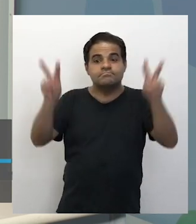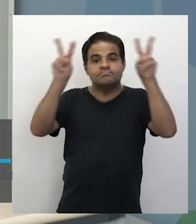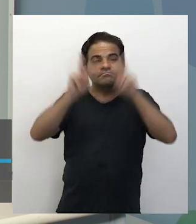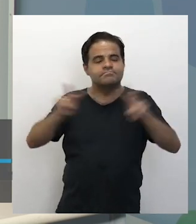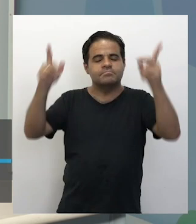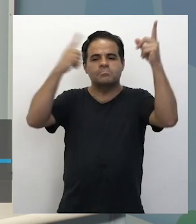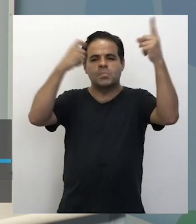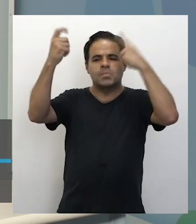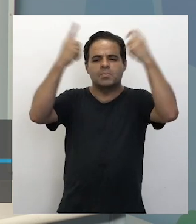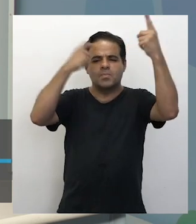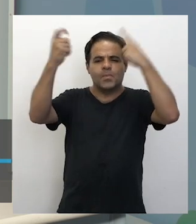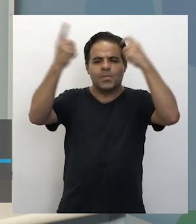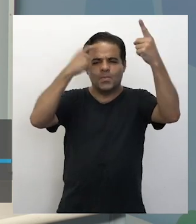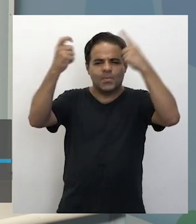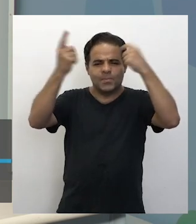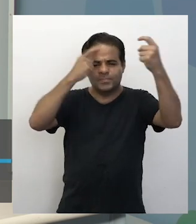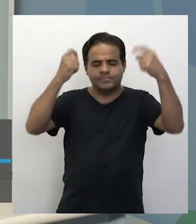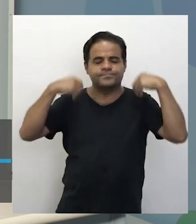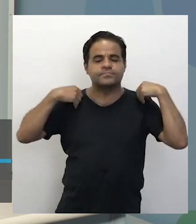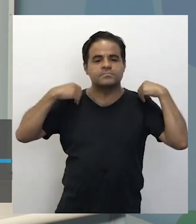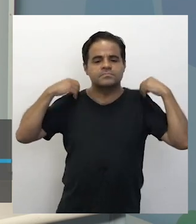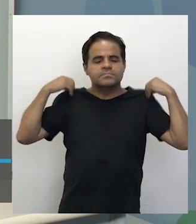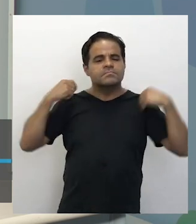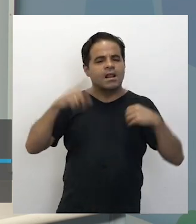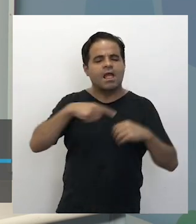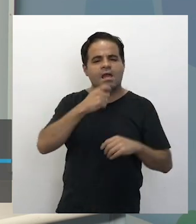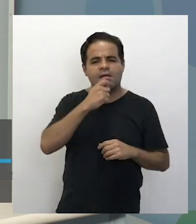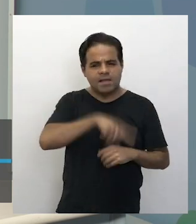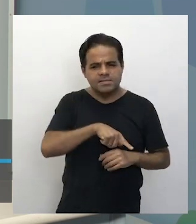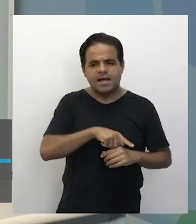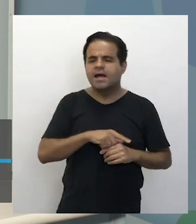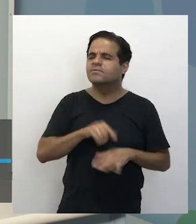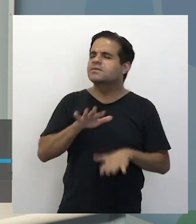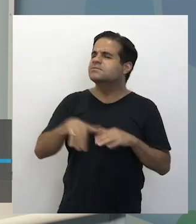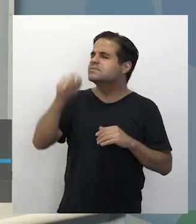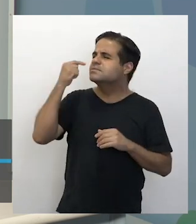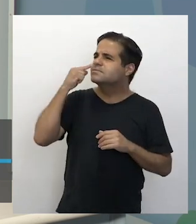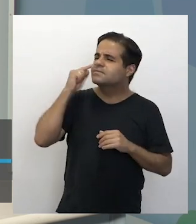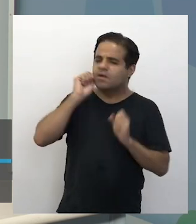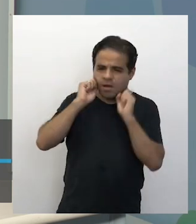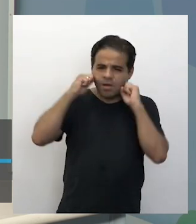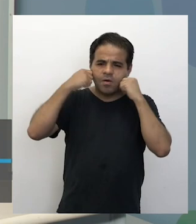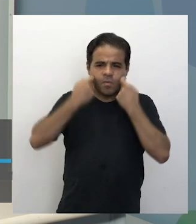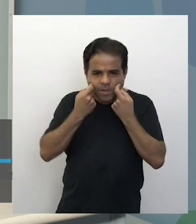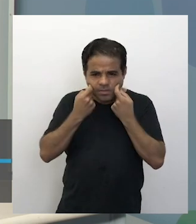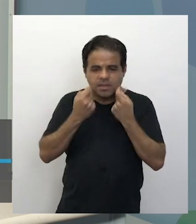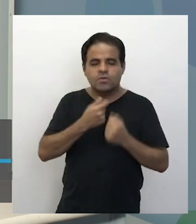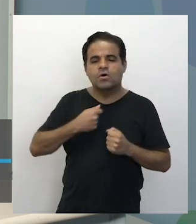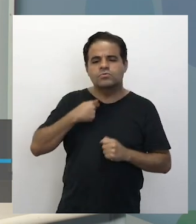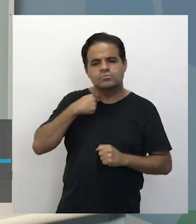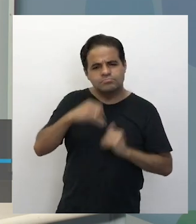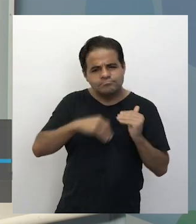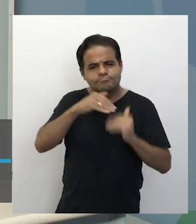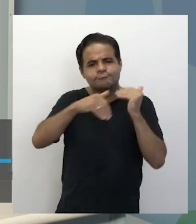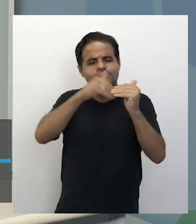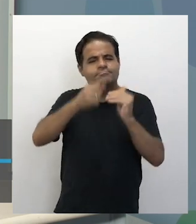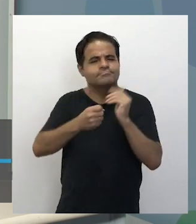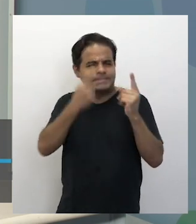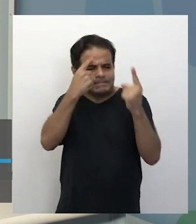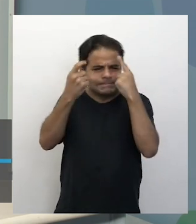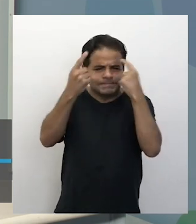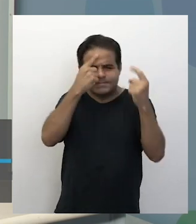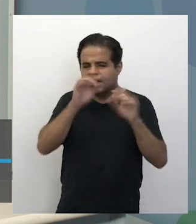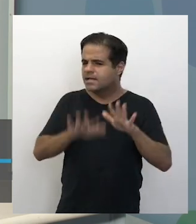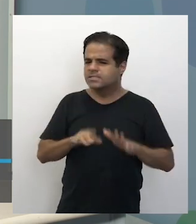de criatividade. É muito engraçado que às vezes a gente tem que reconhecer esse nosso processo criativo. Às vezes a gente